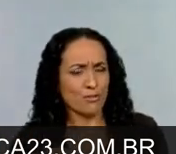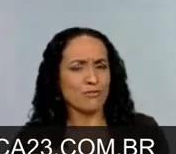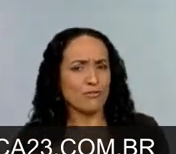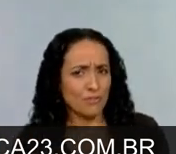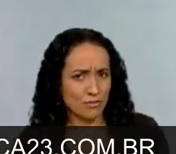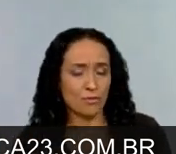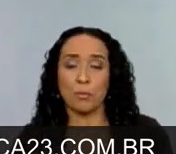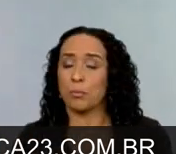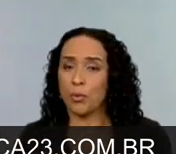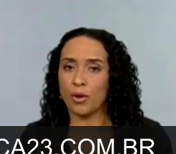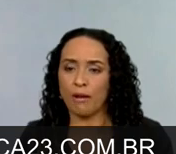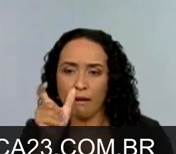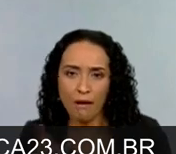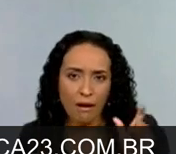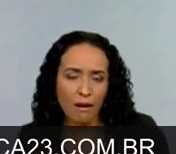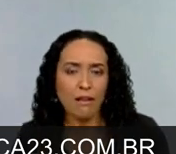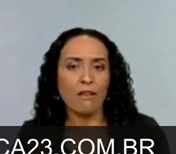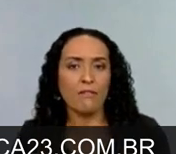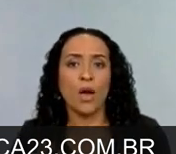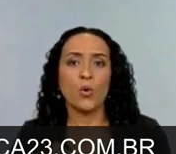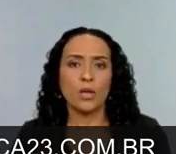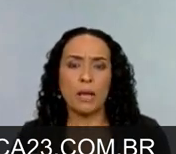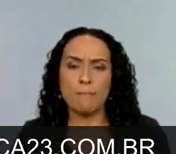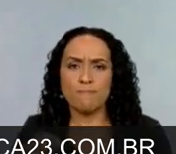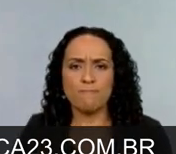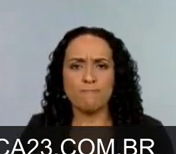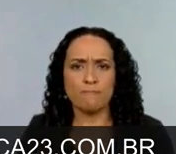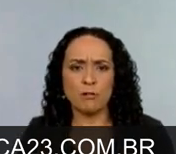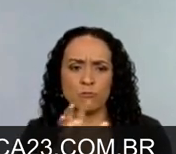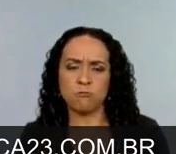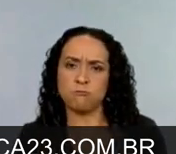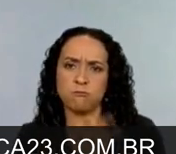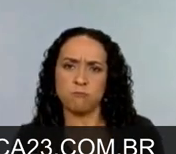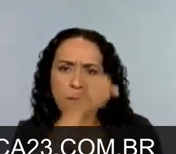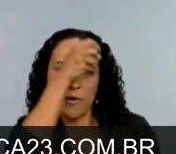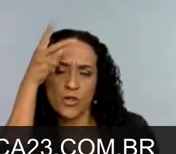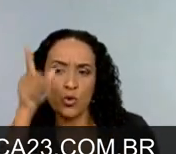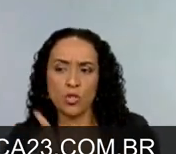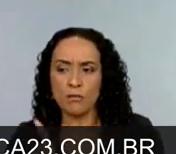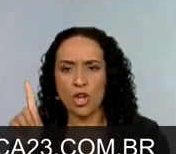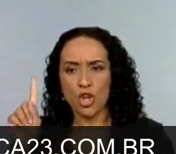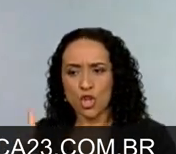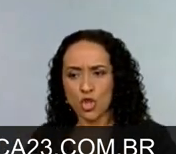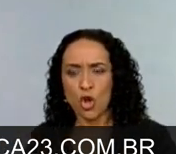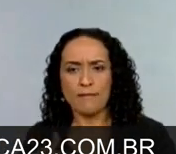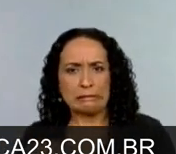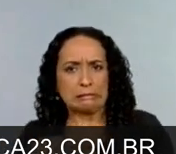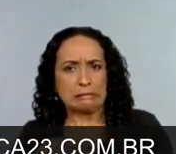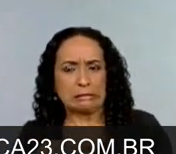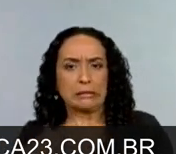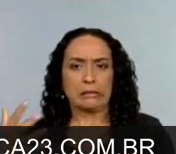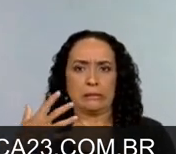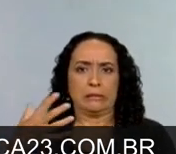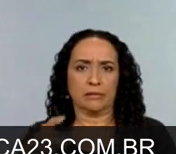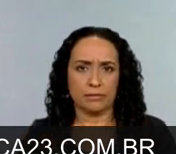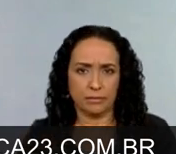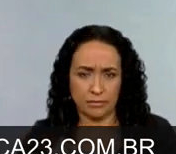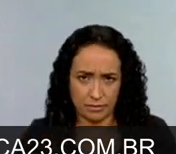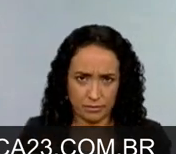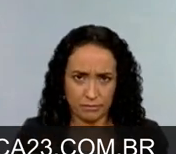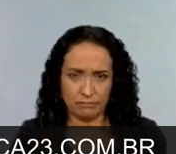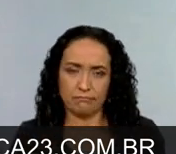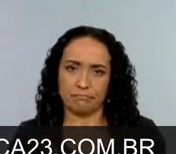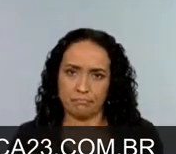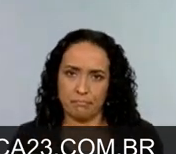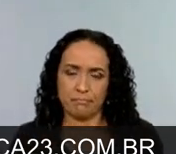porque elas vão de alguma maneira pressionar as prefeituras e os gestores vão se sentir pressionados para poder de